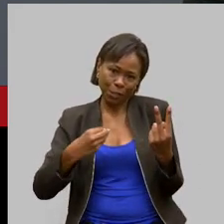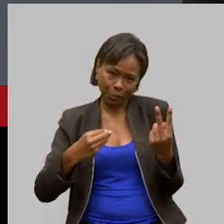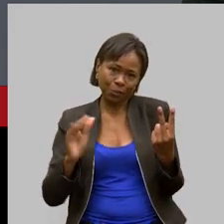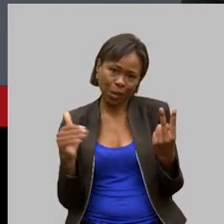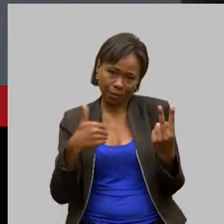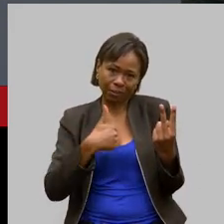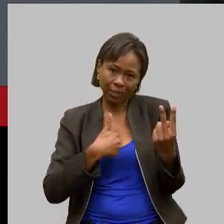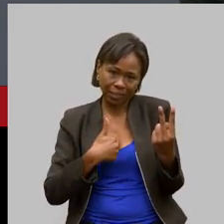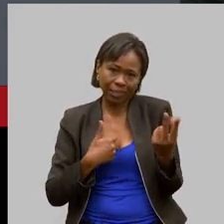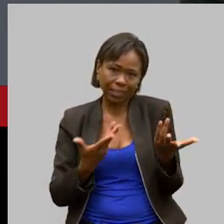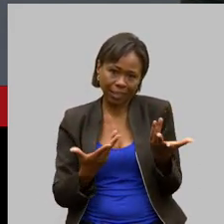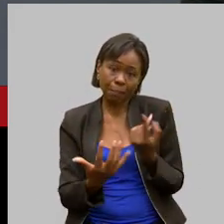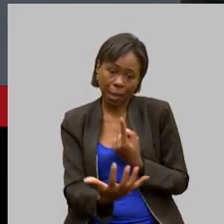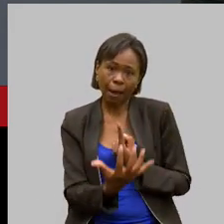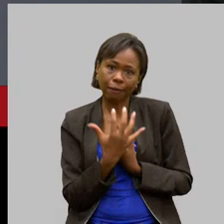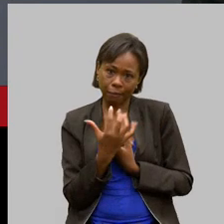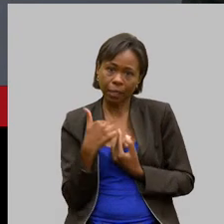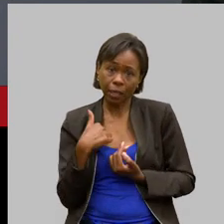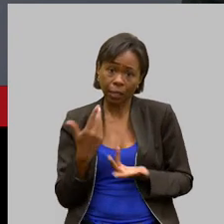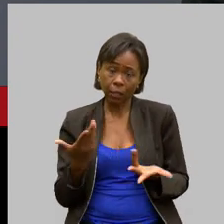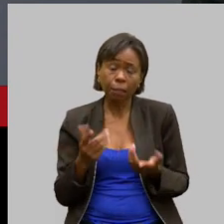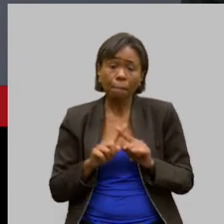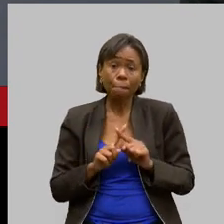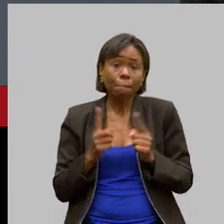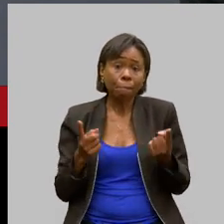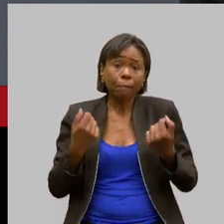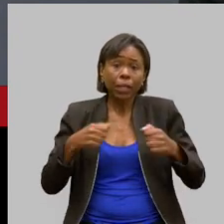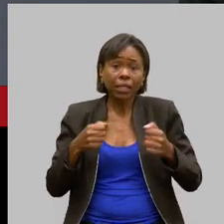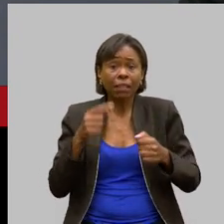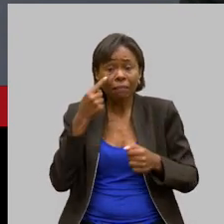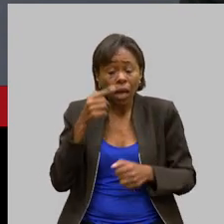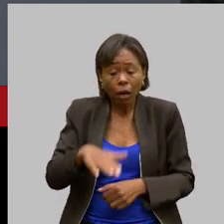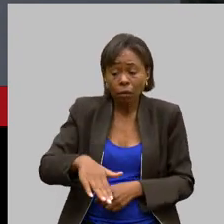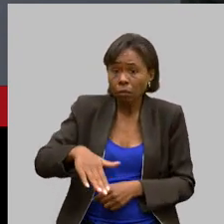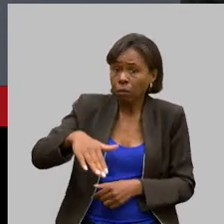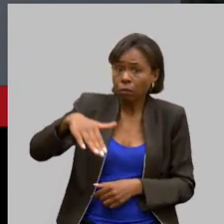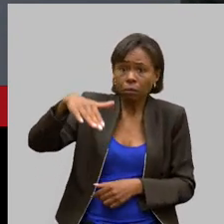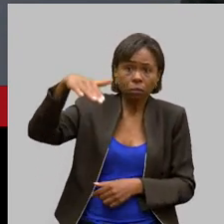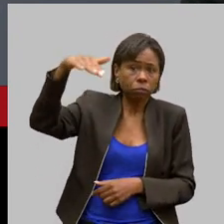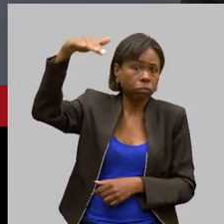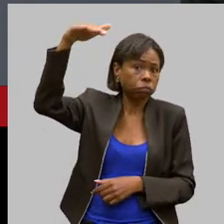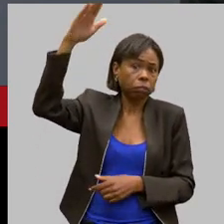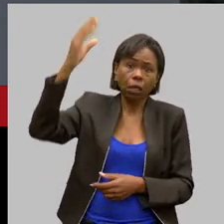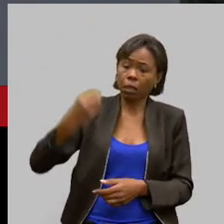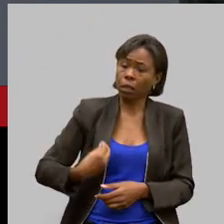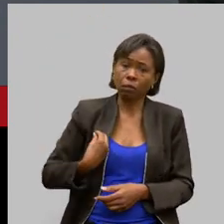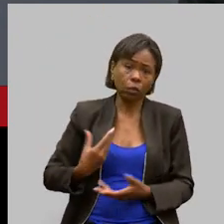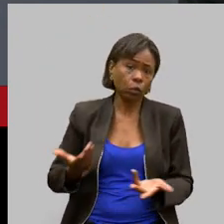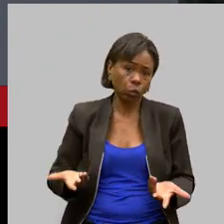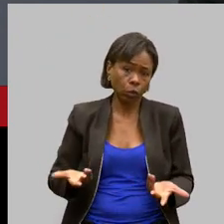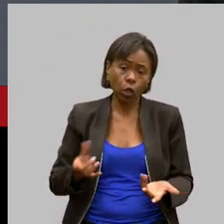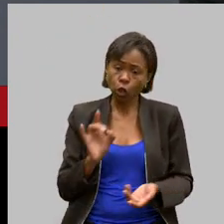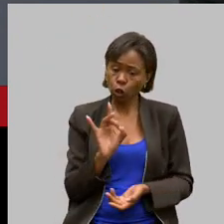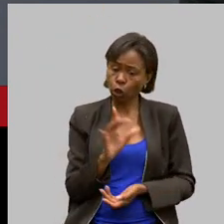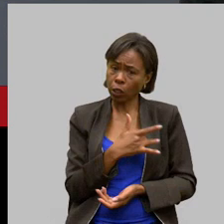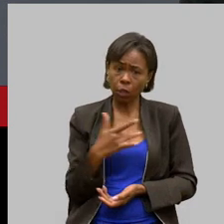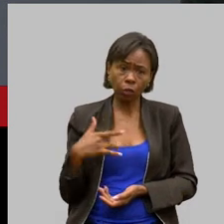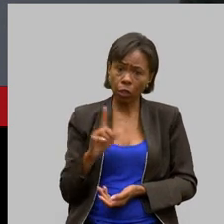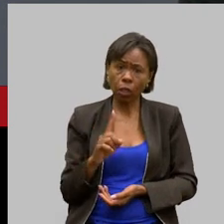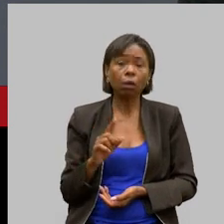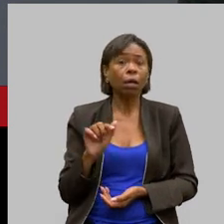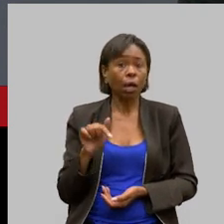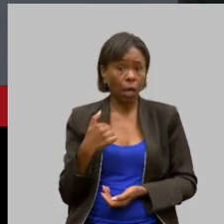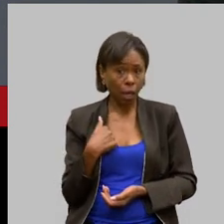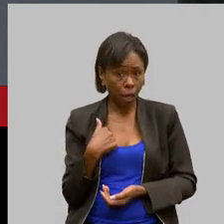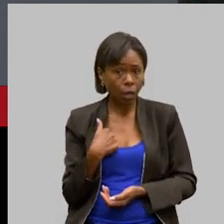diariamente mas a gente tem que olhar a inteira dele não é só de saúde o não para mim foi num o primeiro não que mais doeu Foi numa